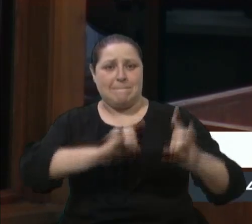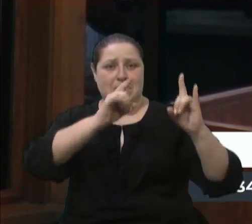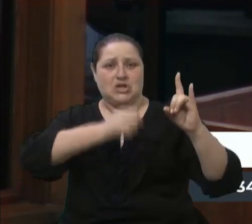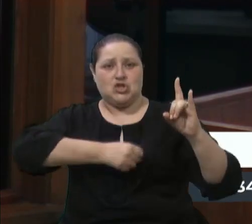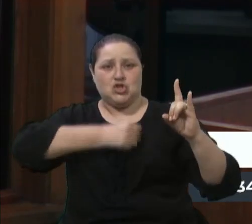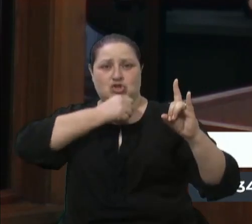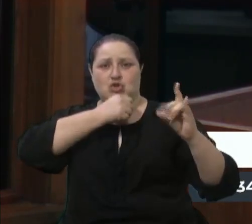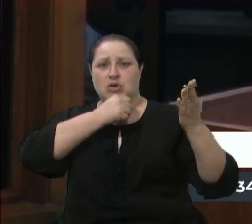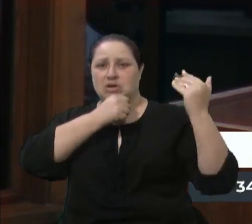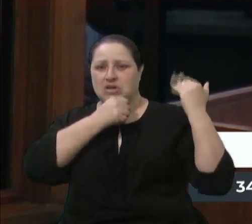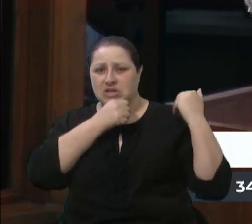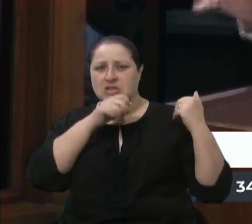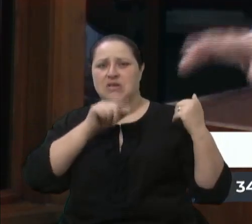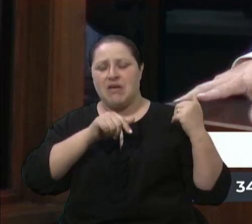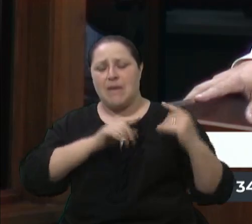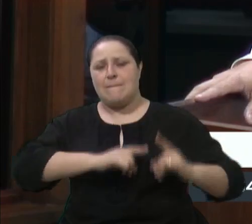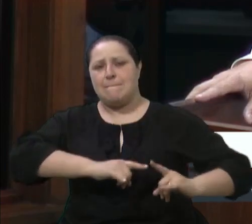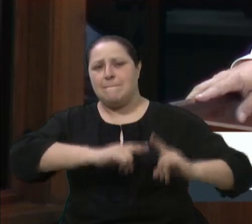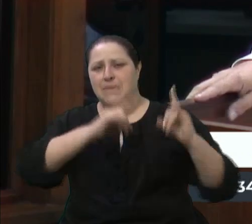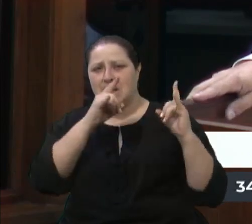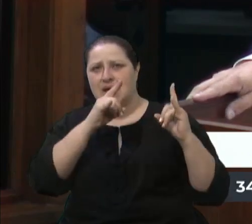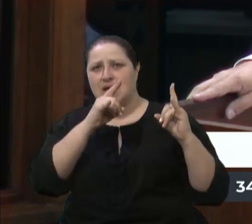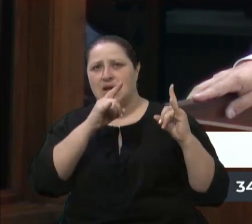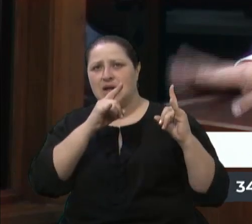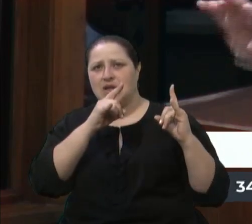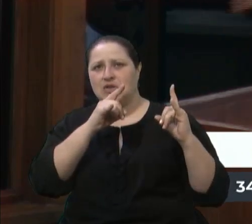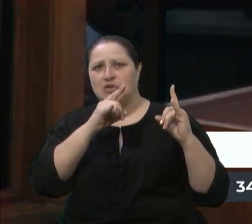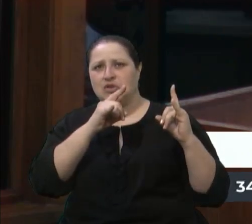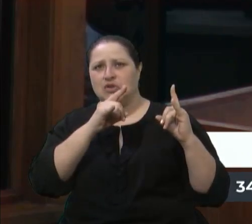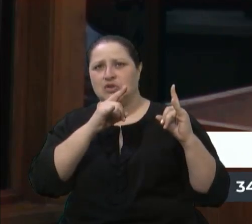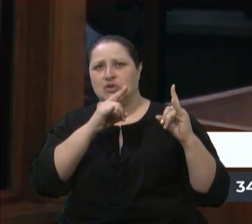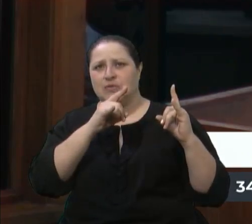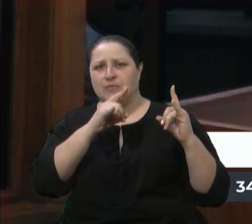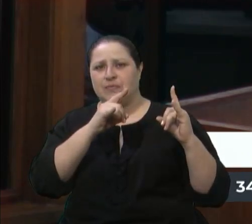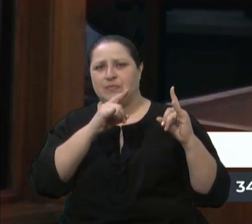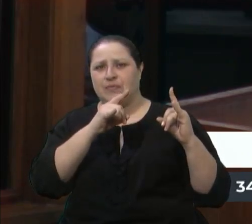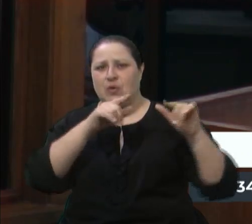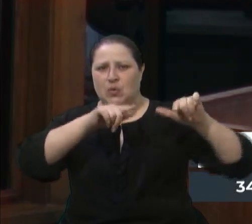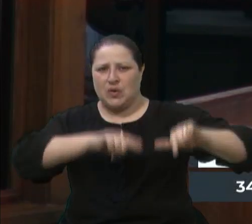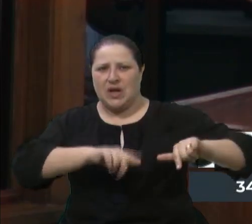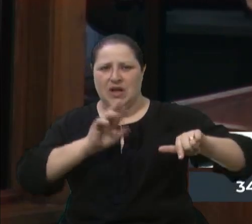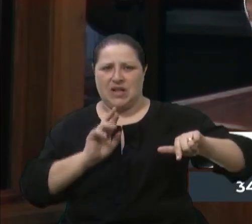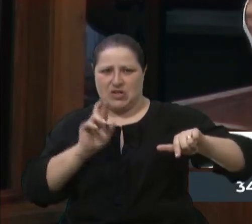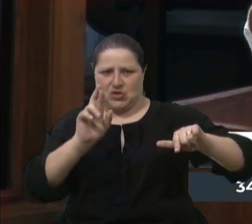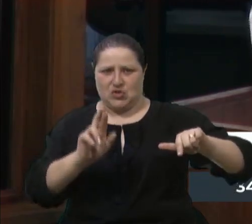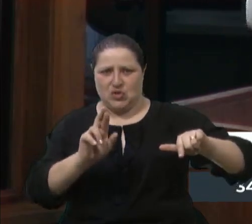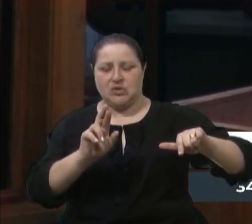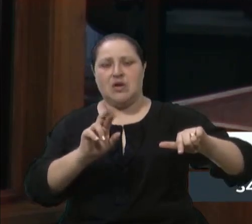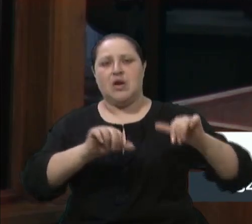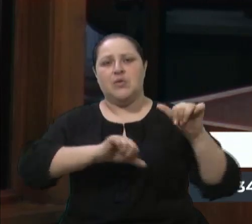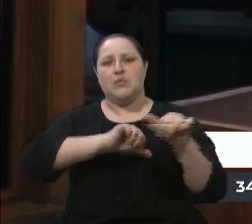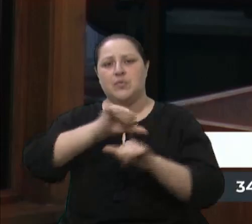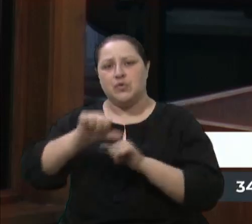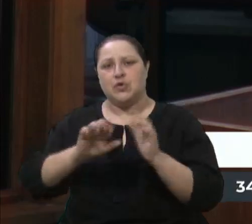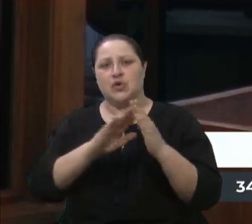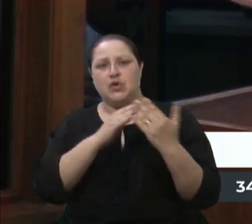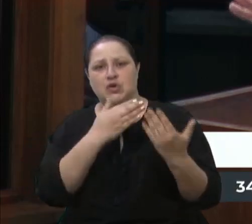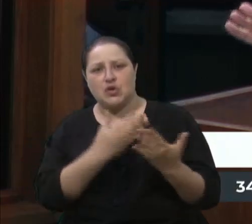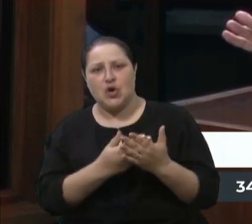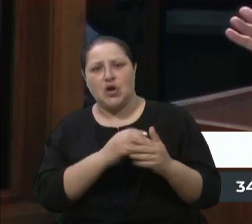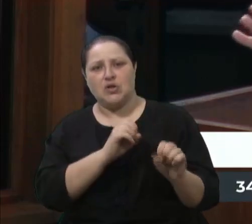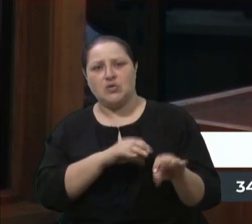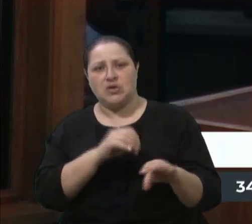um prédio de uma congregação religiosa, que se transformou em escola de educação infantil lá atrás,